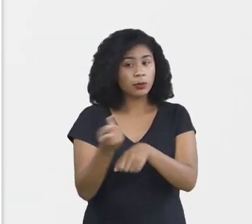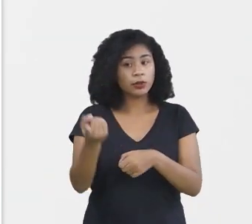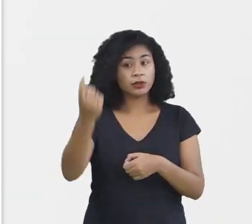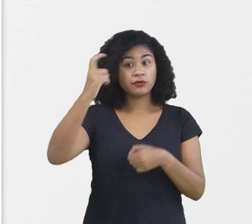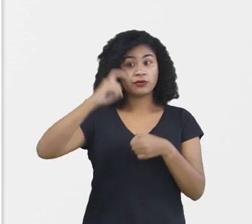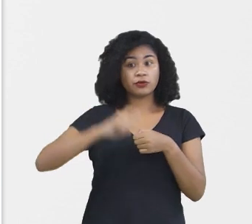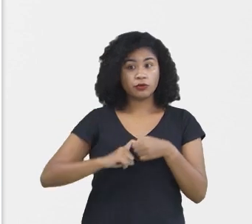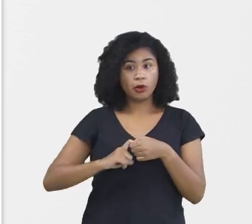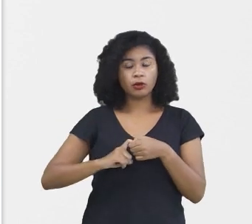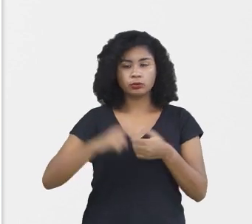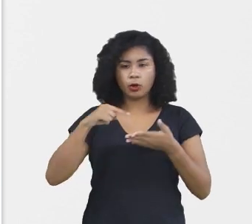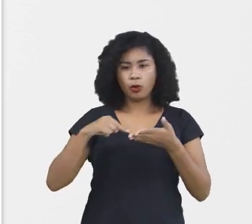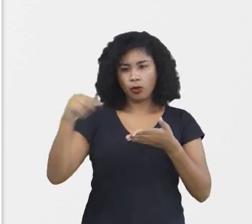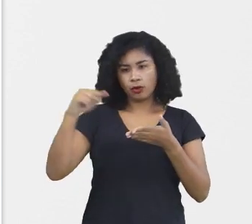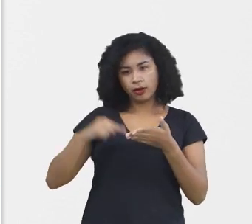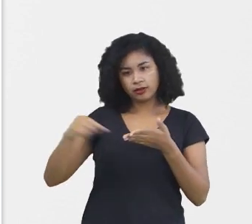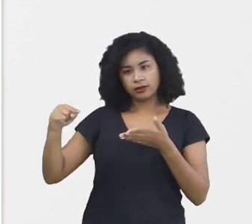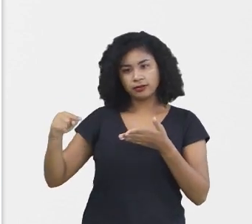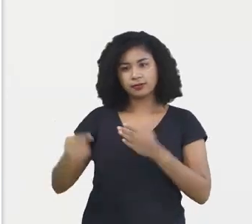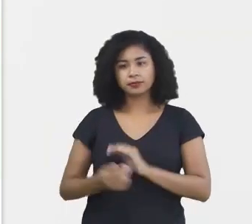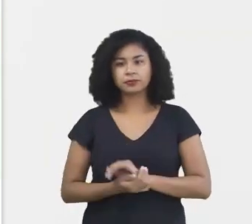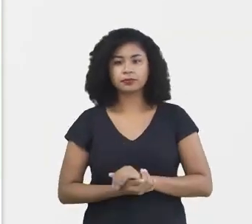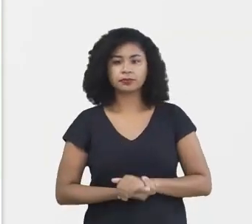vocês para fazermos a nossa interação.